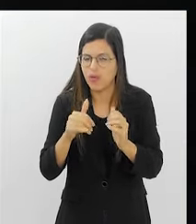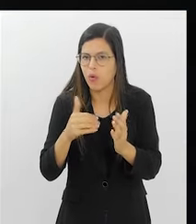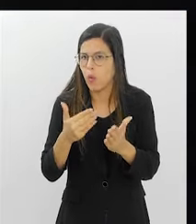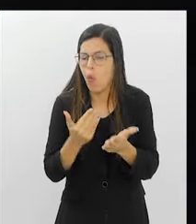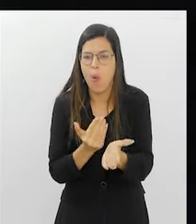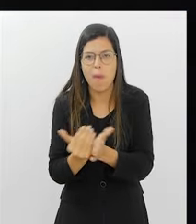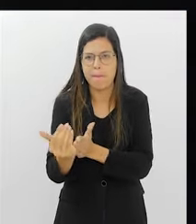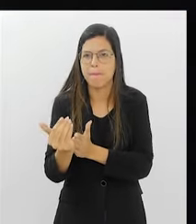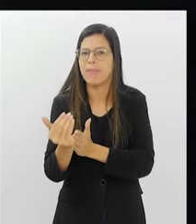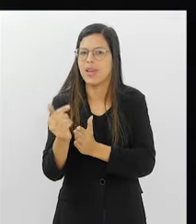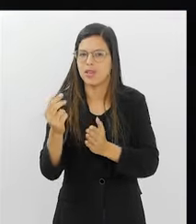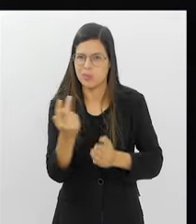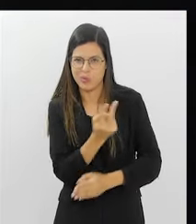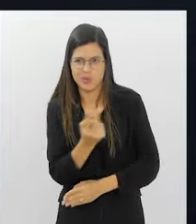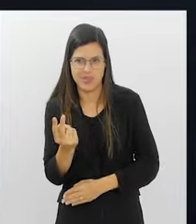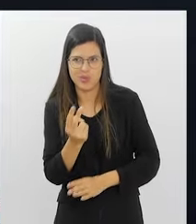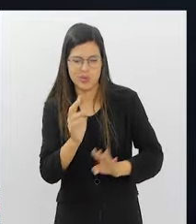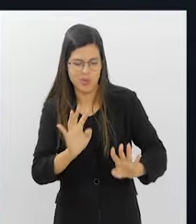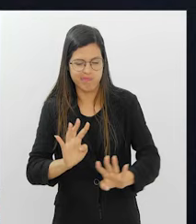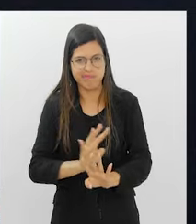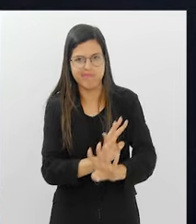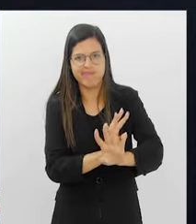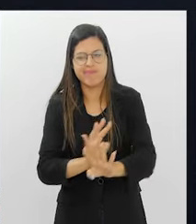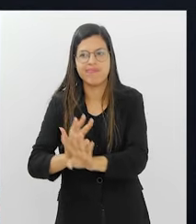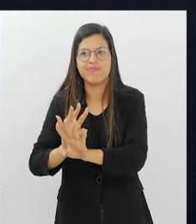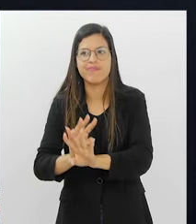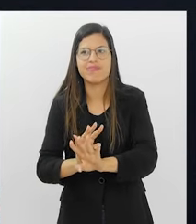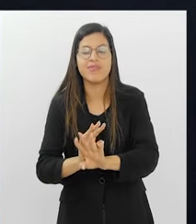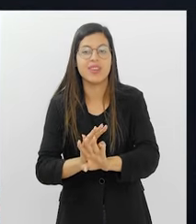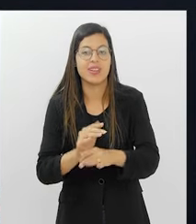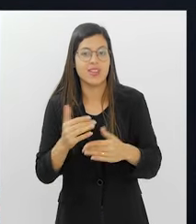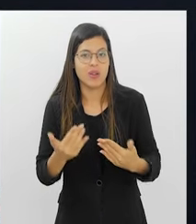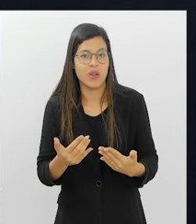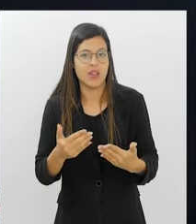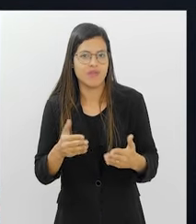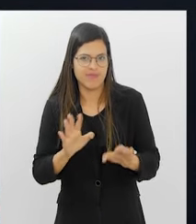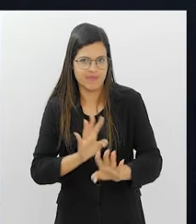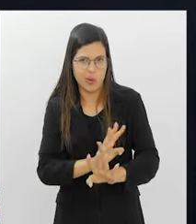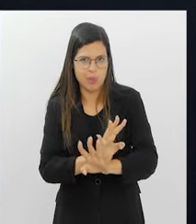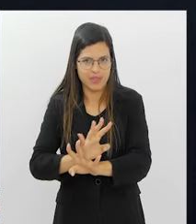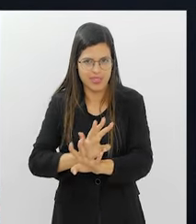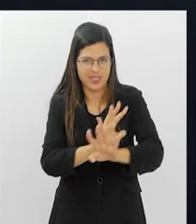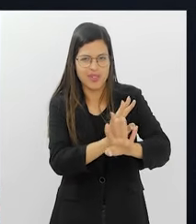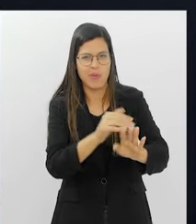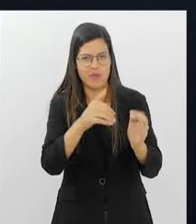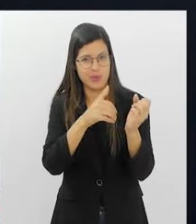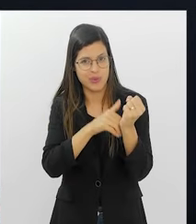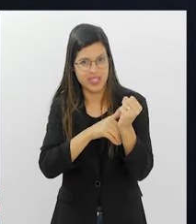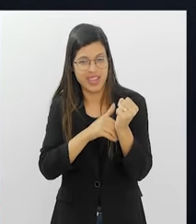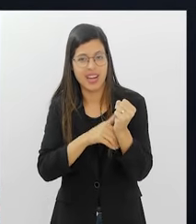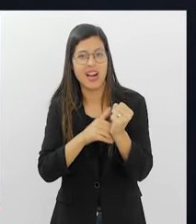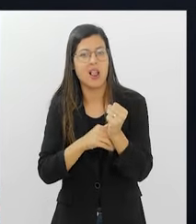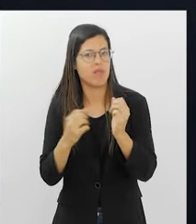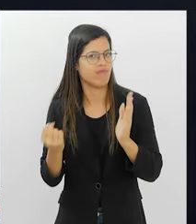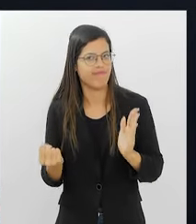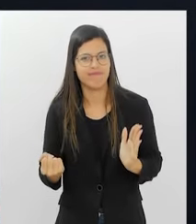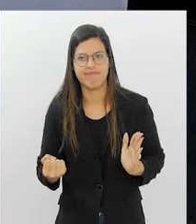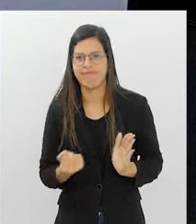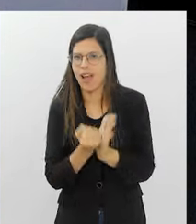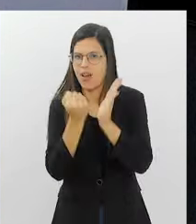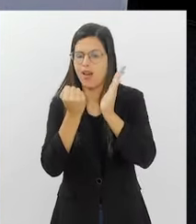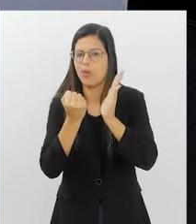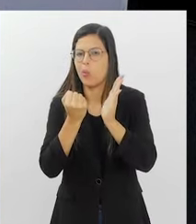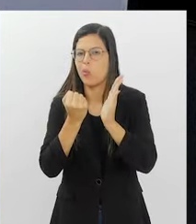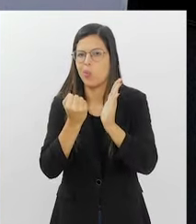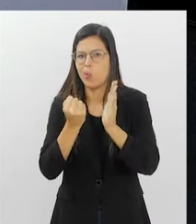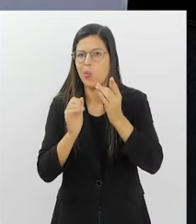rodg como a comissão do do casal é e a comissão em si do segredo é um Marco no